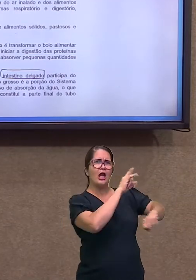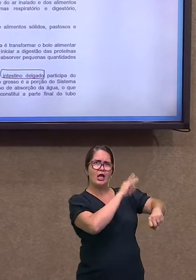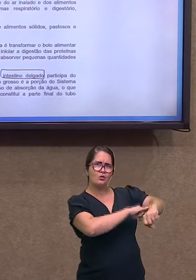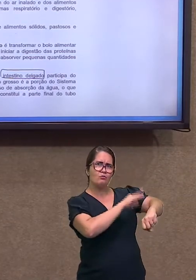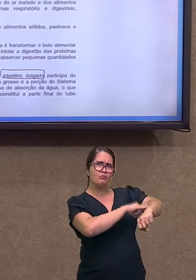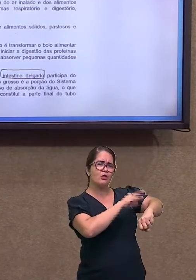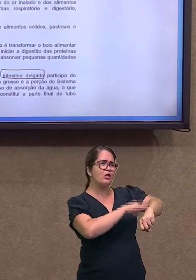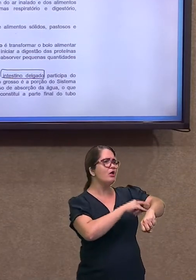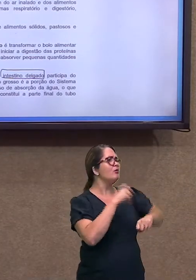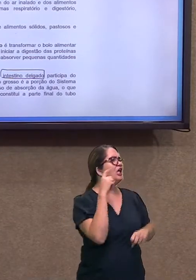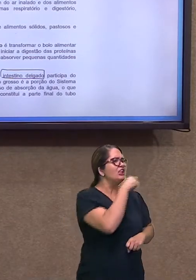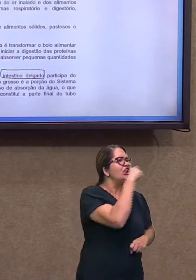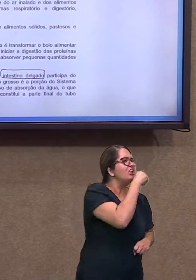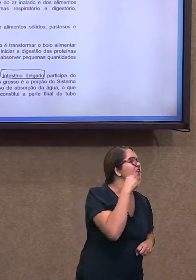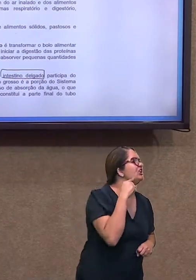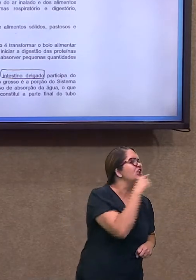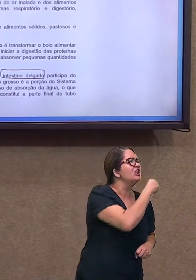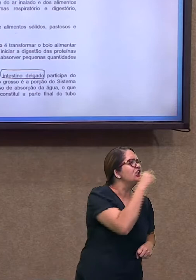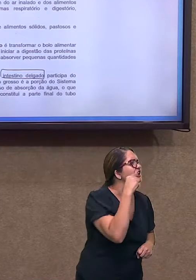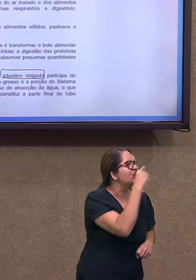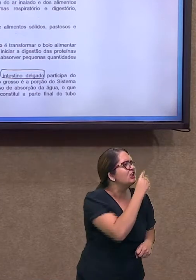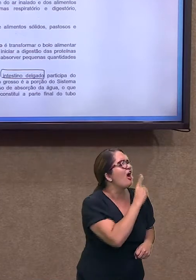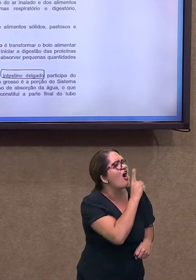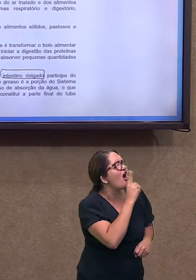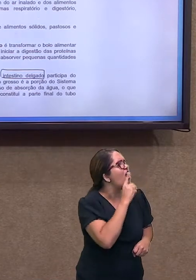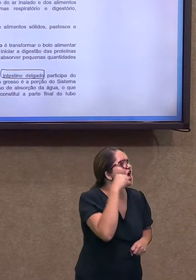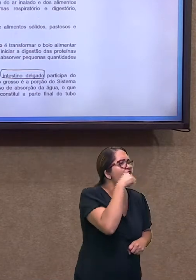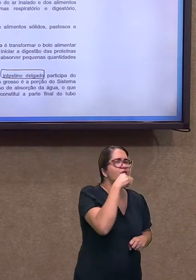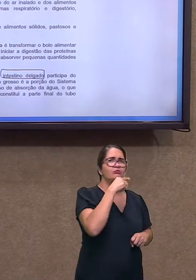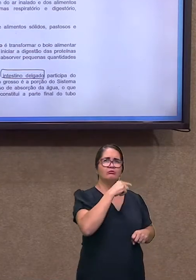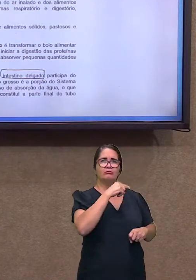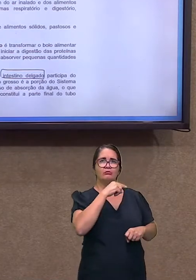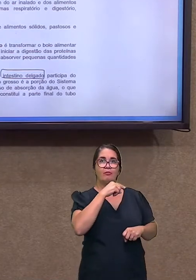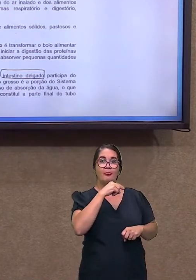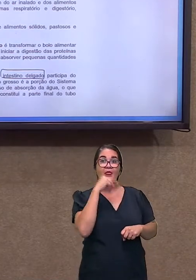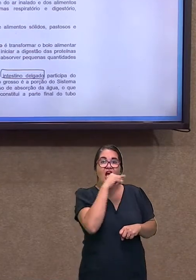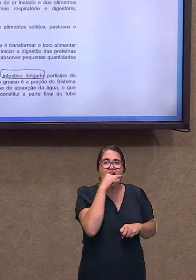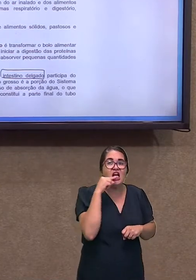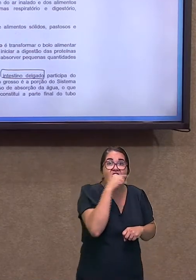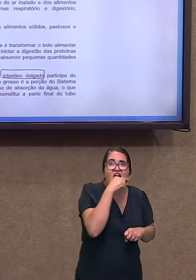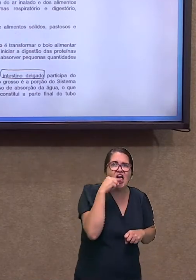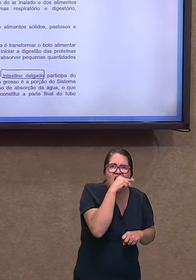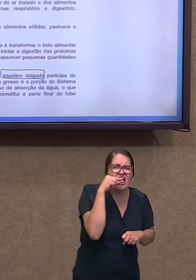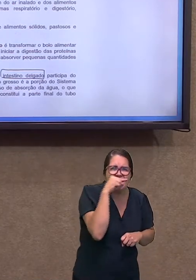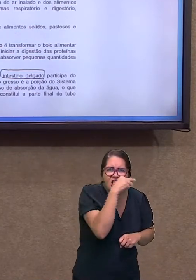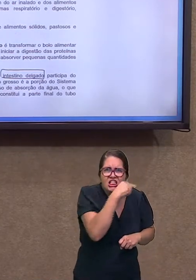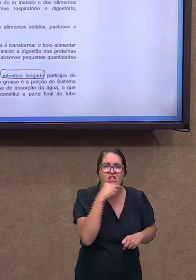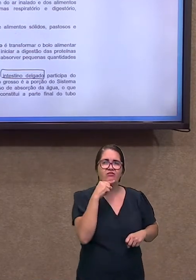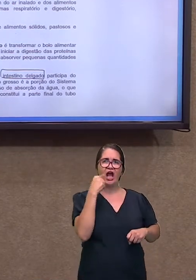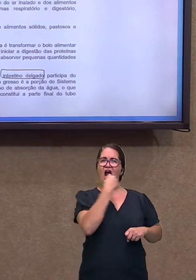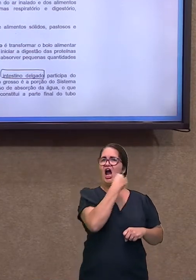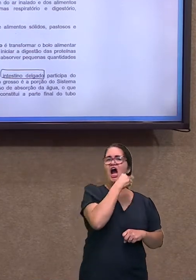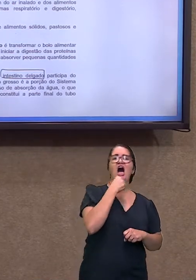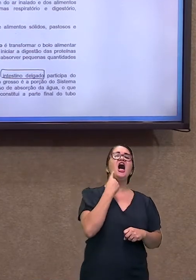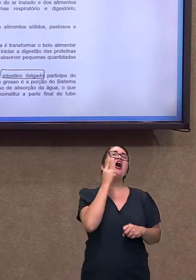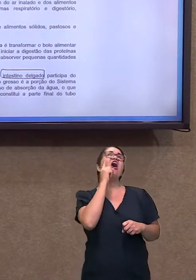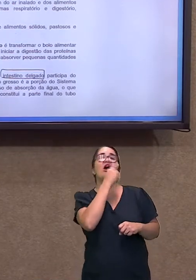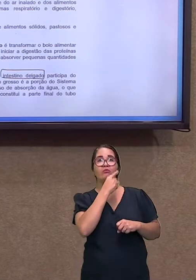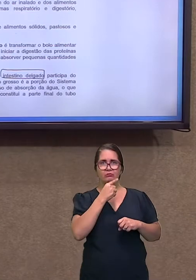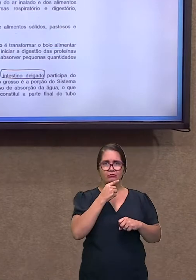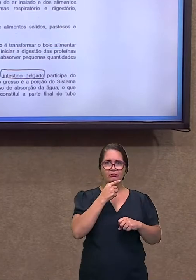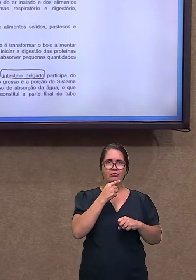grande sem, né, fazer uma higiene, e ali, se tiver restinhos de alimento, os alimentos vão